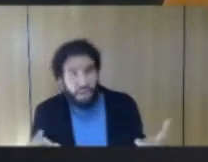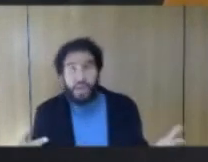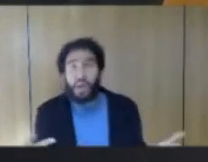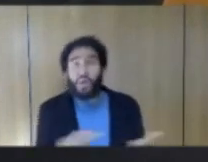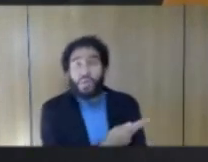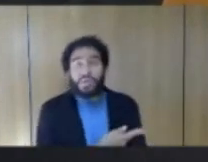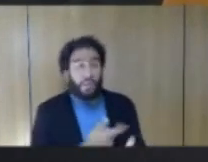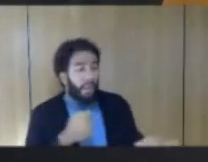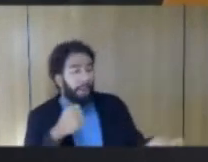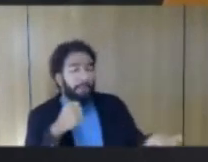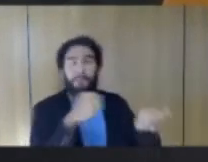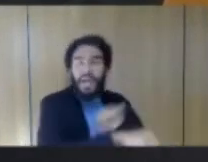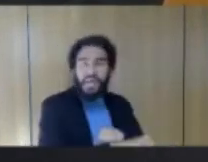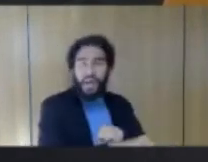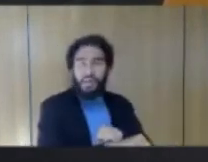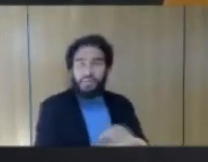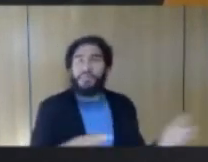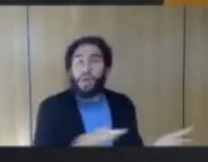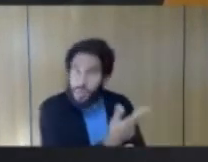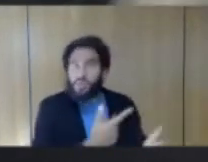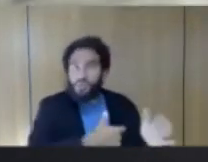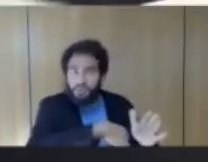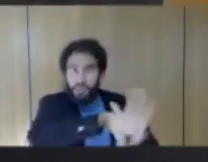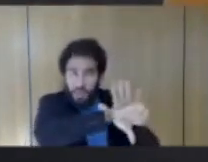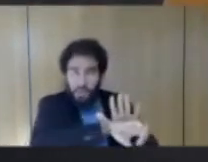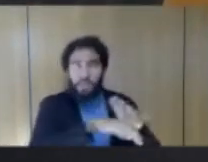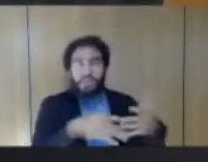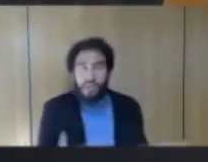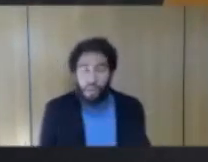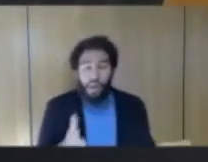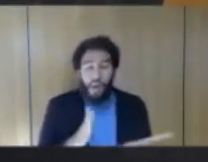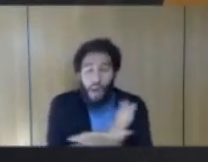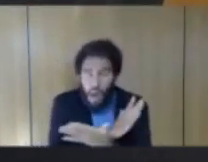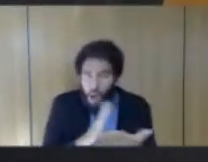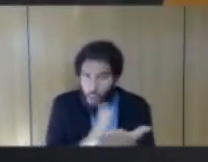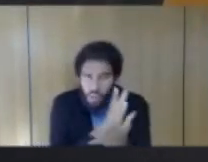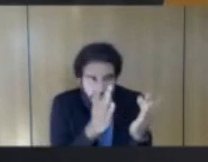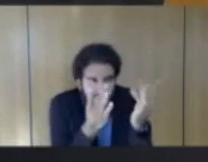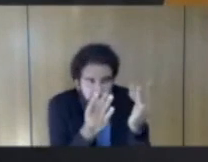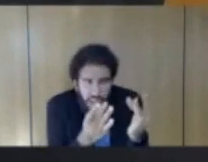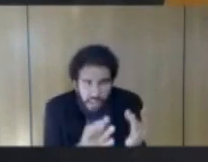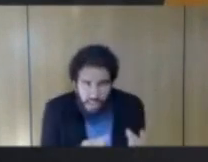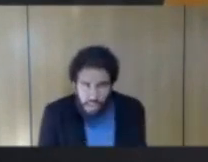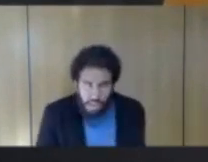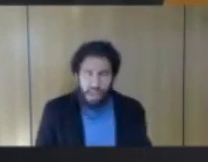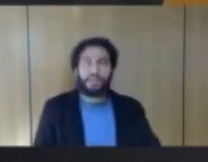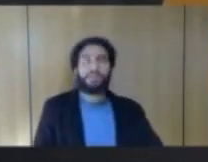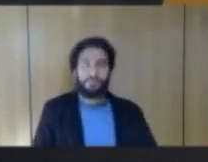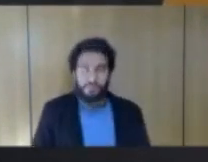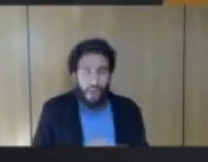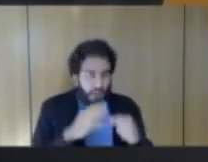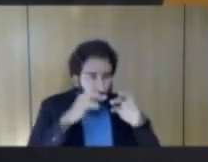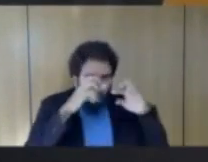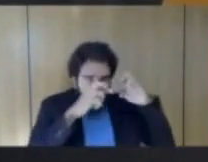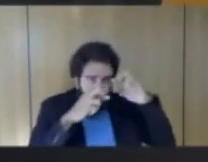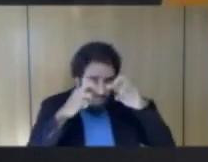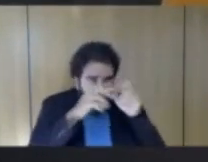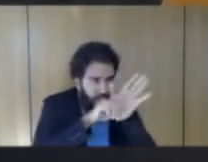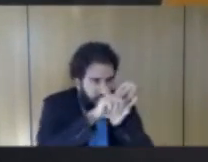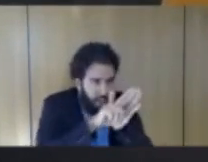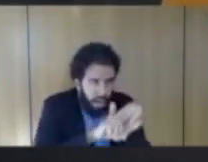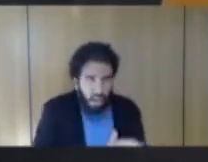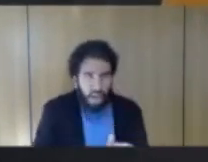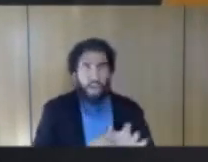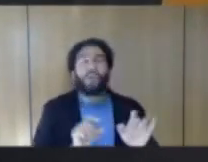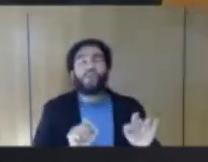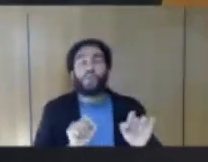execução do crime então certos aspectos Certos detalhes da investigação sobre